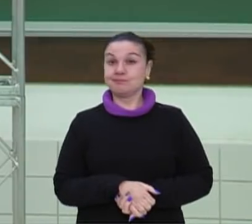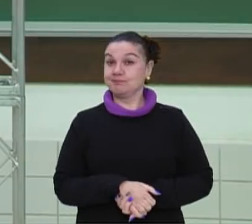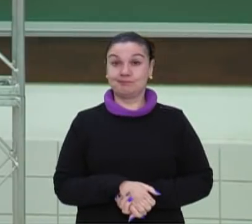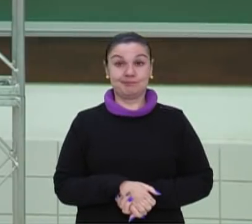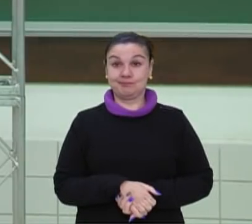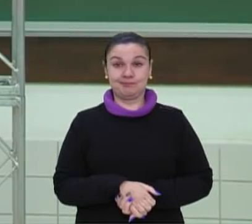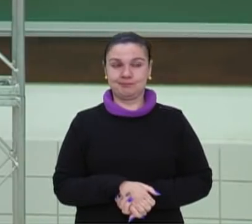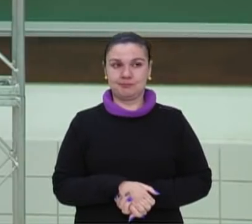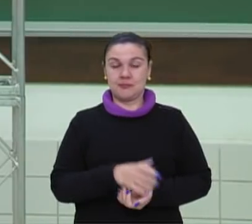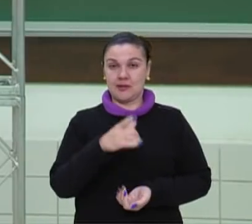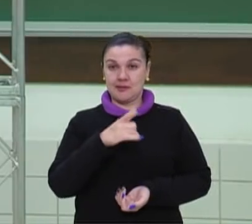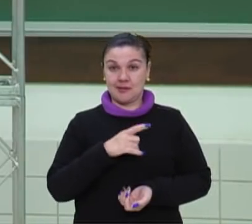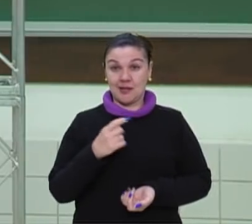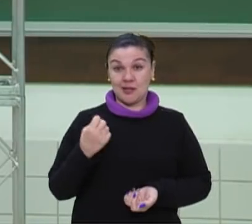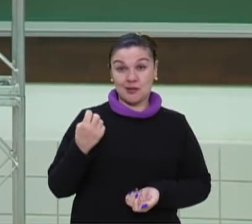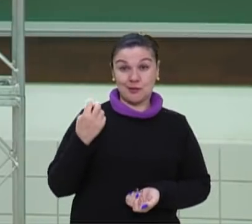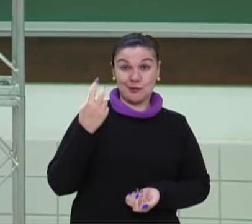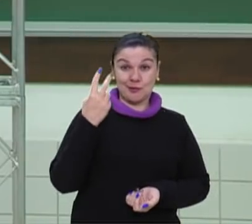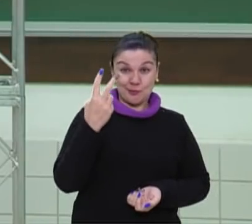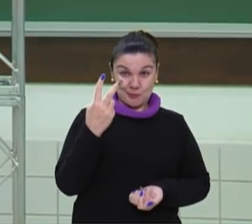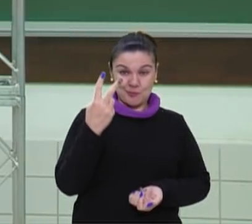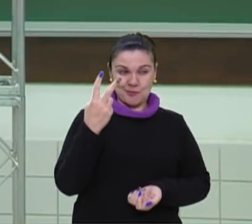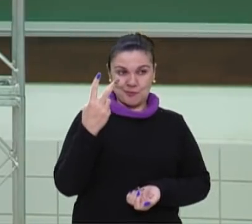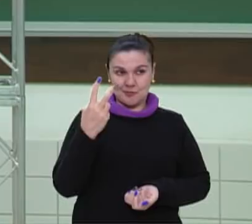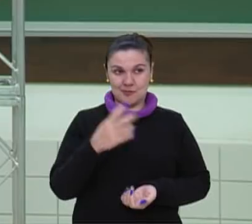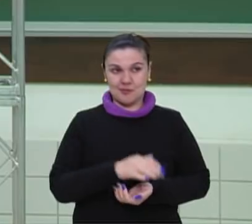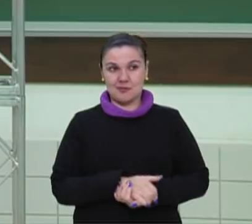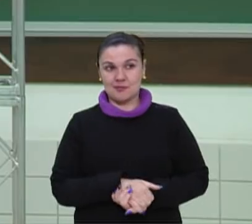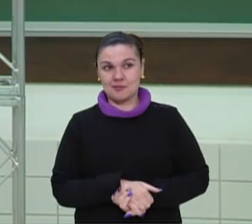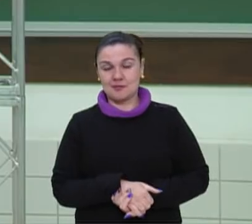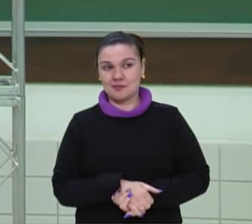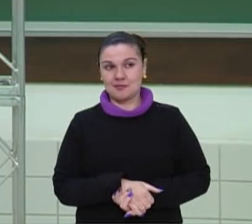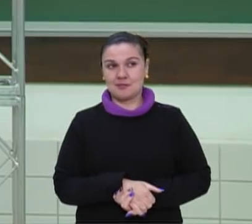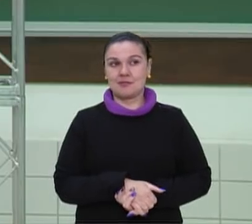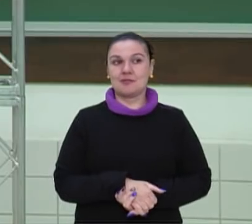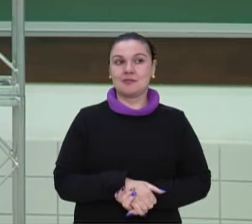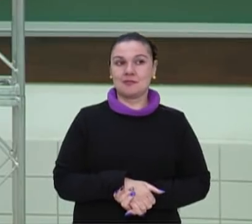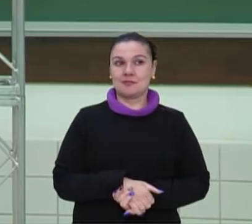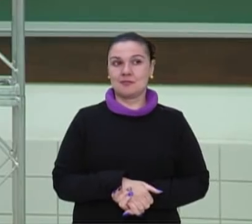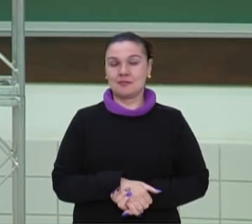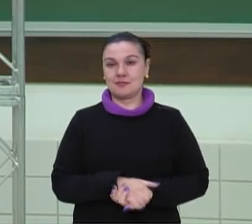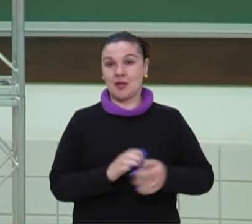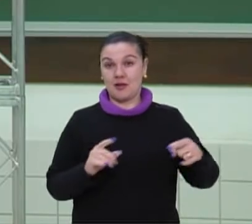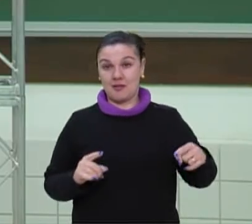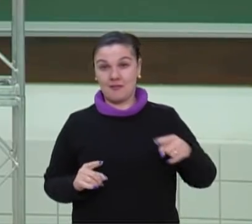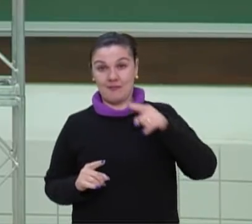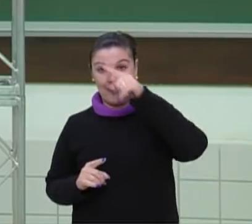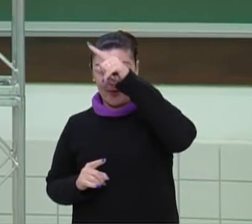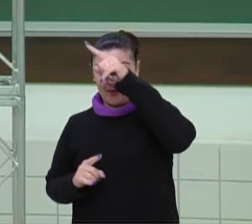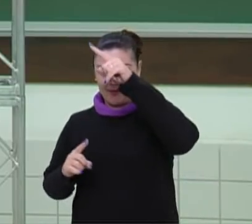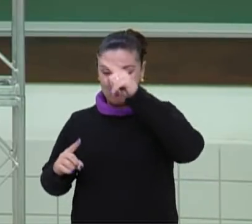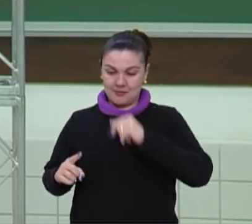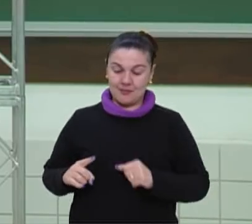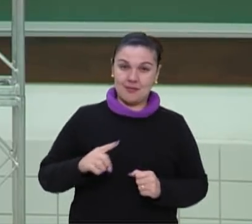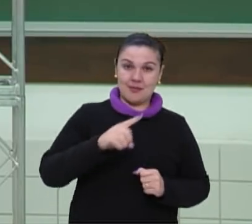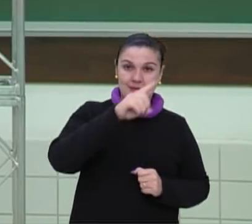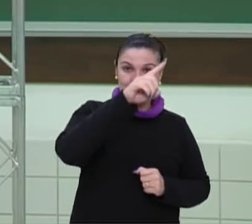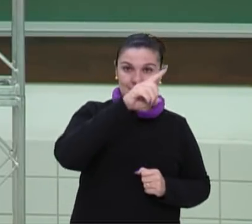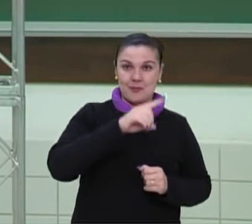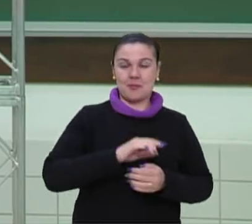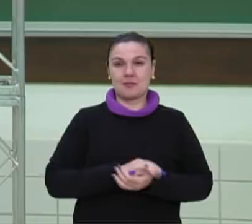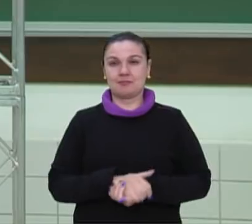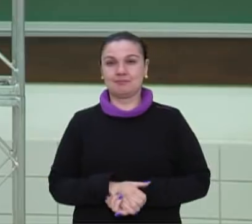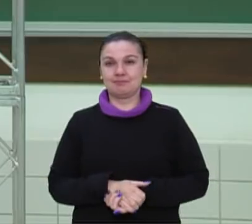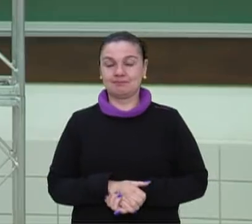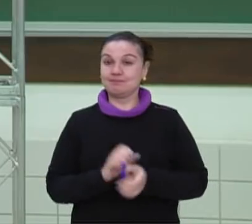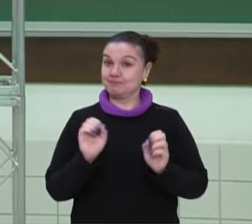diagonal? Não, né? Possui 2 diagonais. Lembram? Então, o quadrilátero tem 2 diagonais,